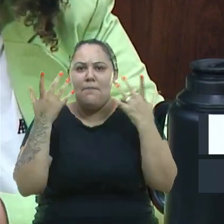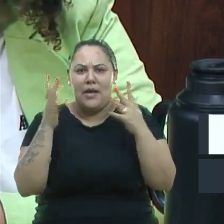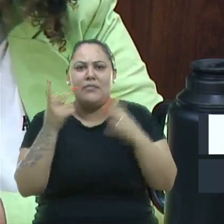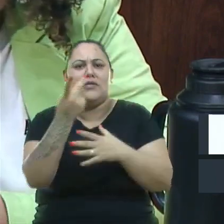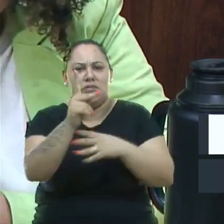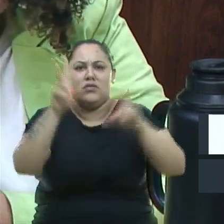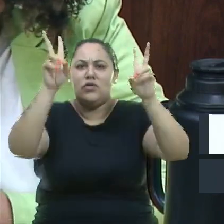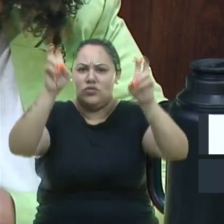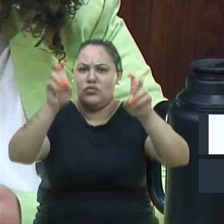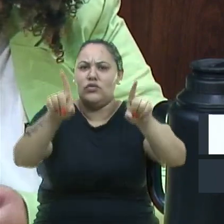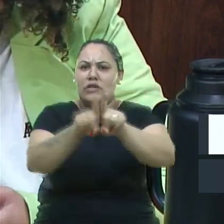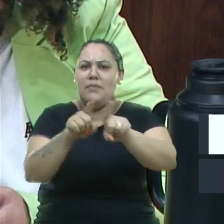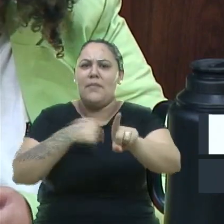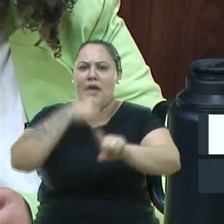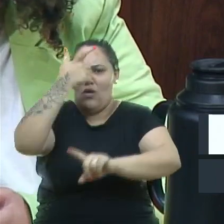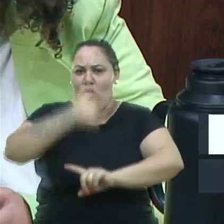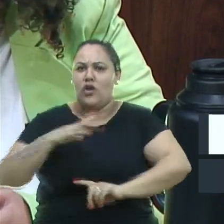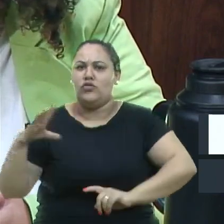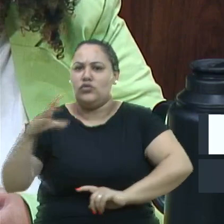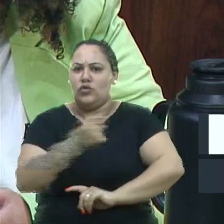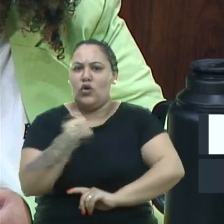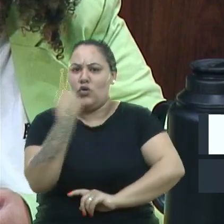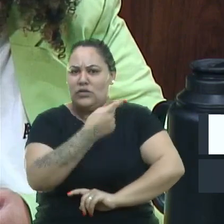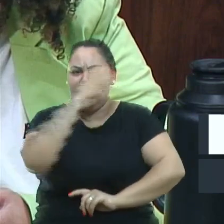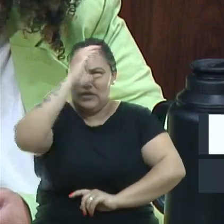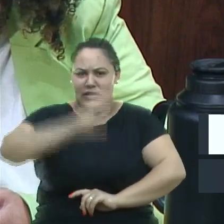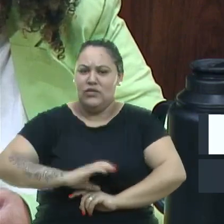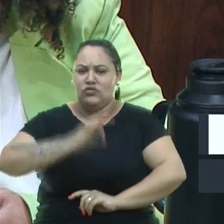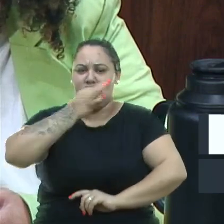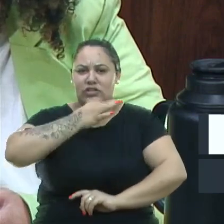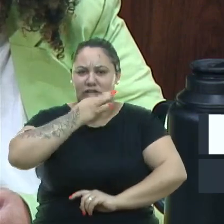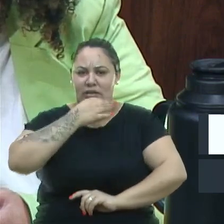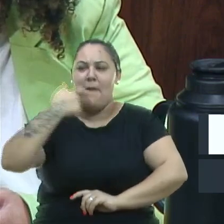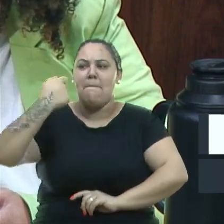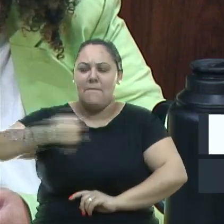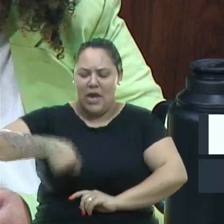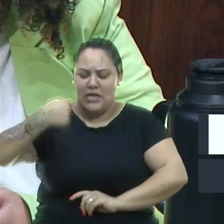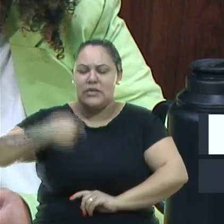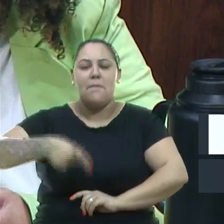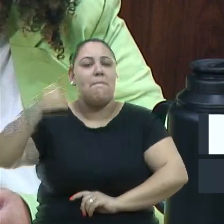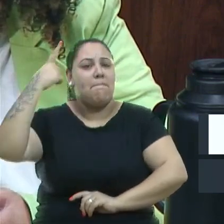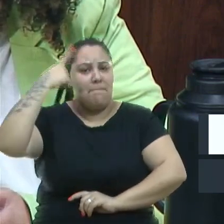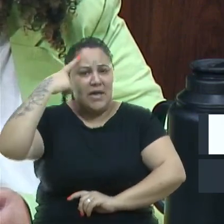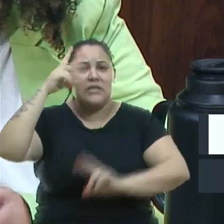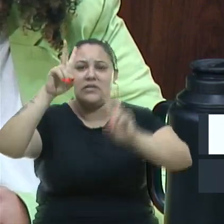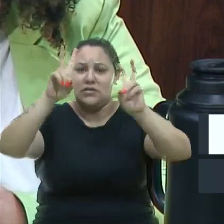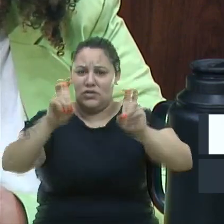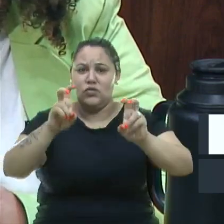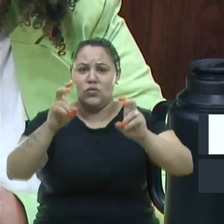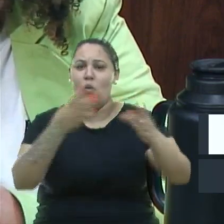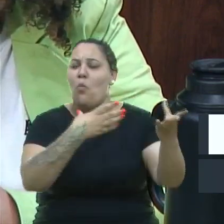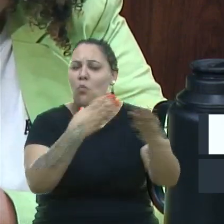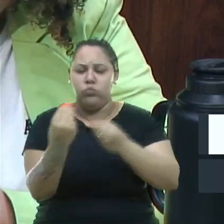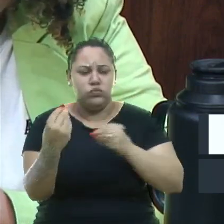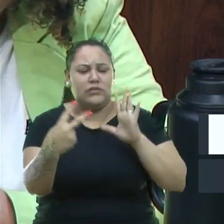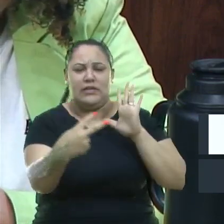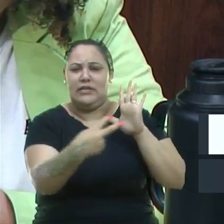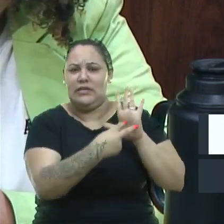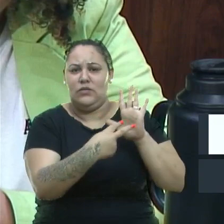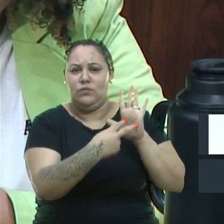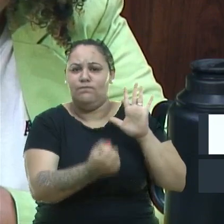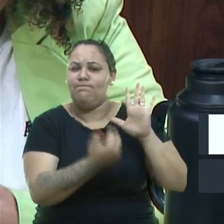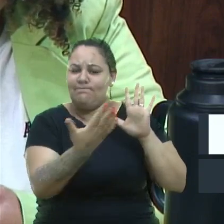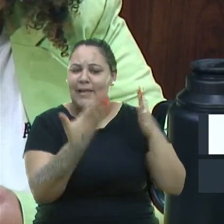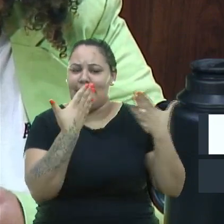tema e acho que todos nós, cidadãos caxienses, precisamos pensar nesse tema com muita atenção, dada a